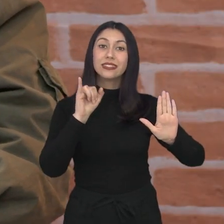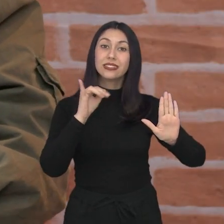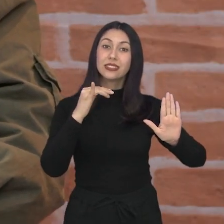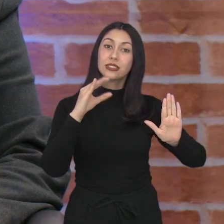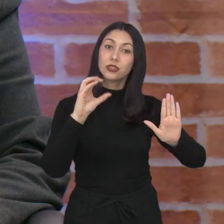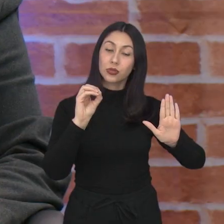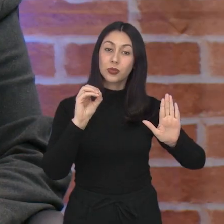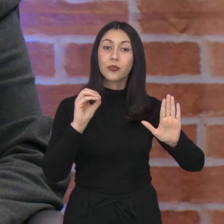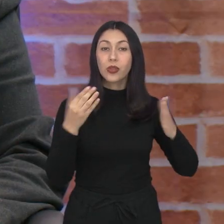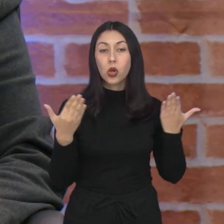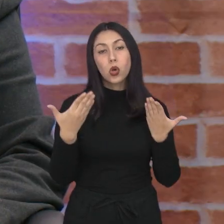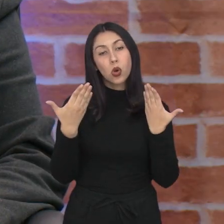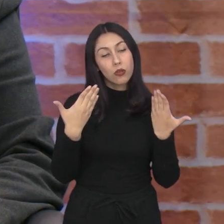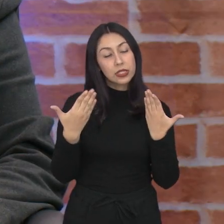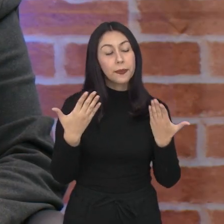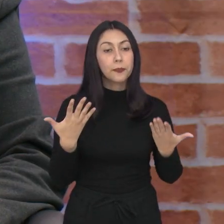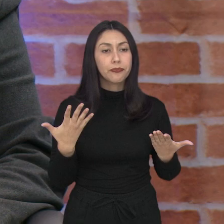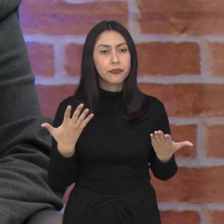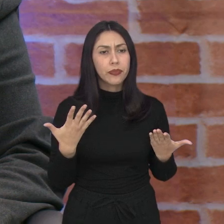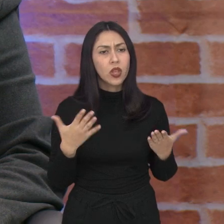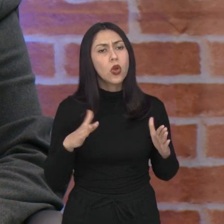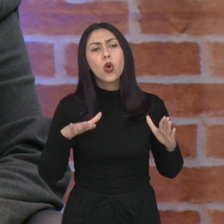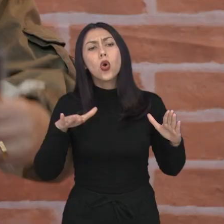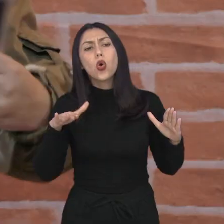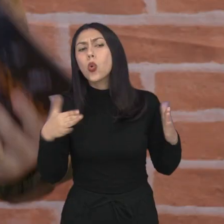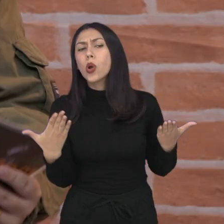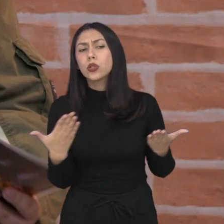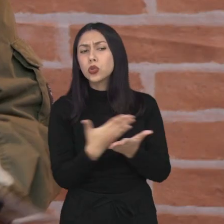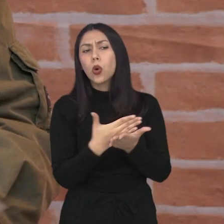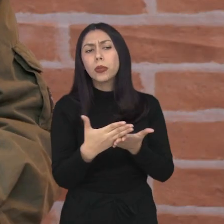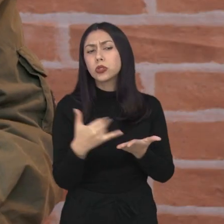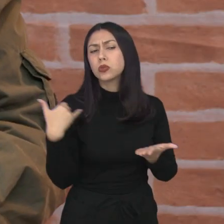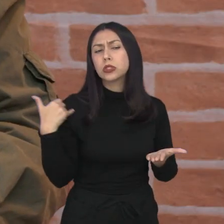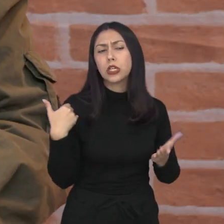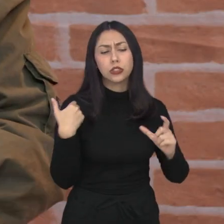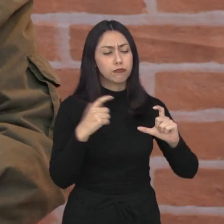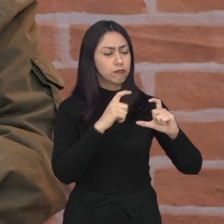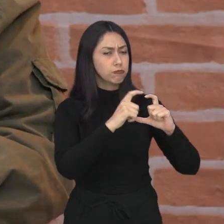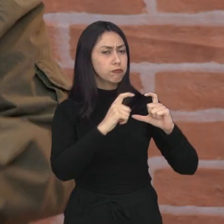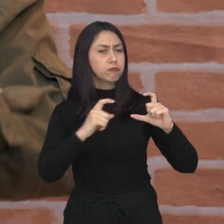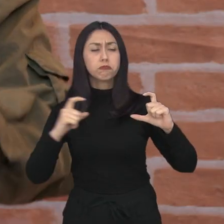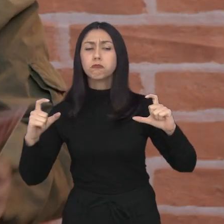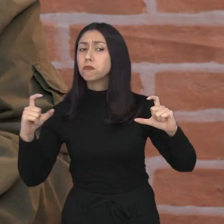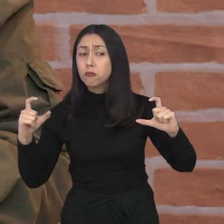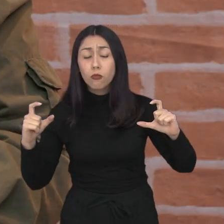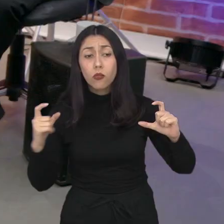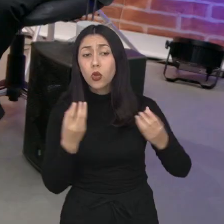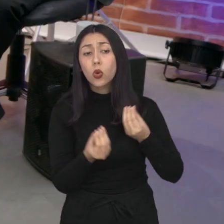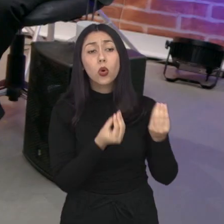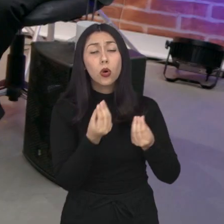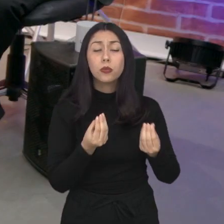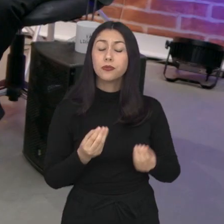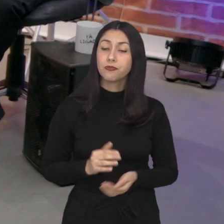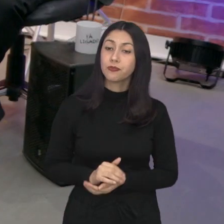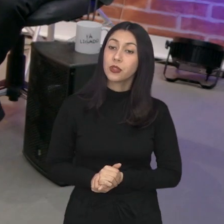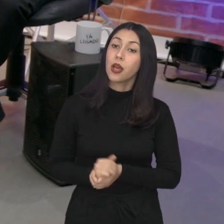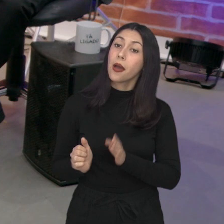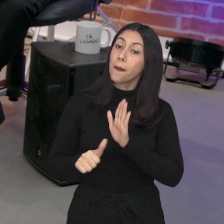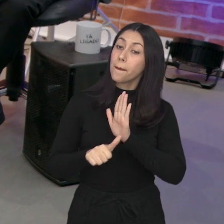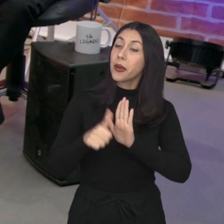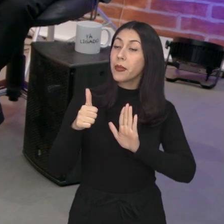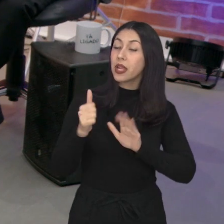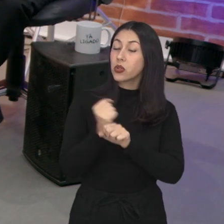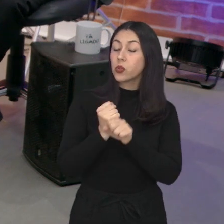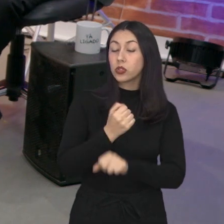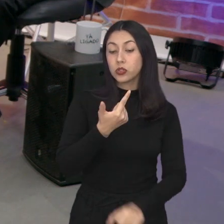legal com a gente. E desde criança que surgiu isso em você, com que idade você fez a primeira tirinha? Como é que rolou esse contato com o cartoon? Eu fiz minha primeira tirinha